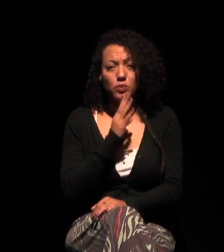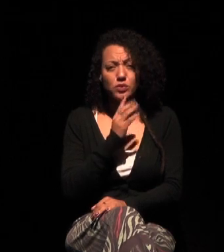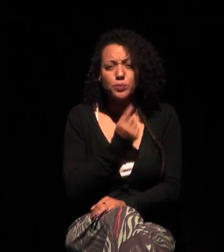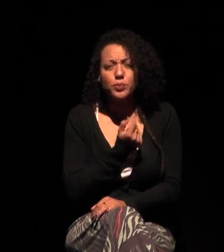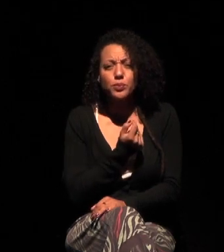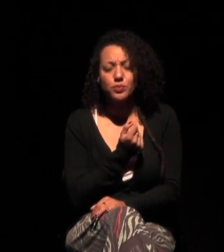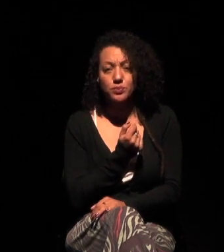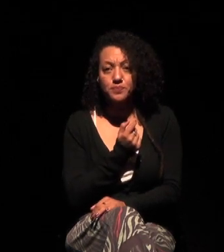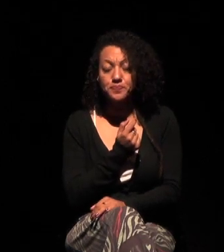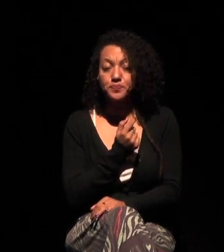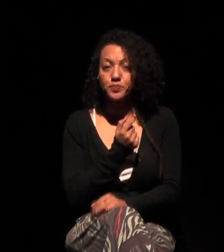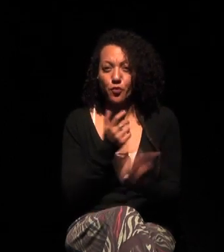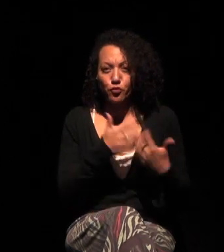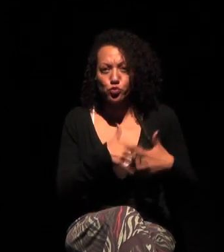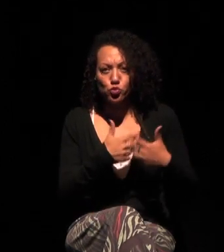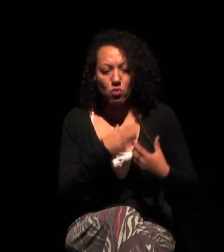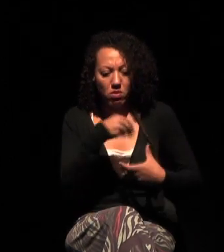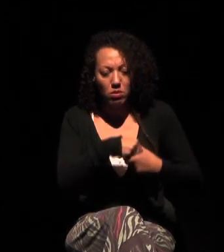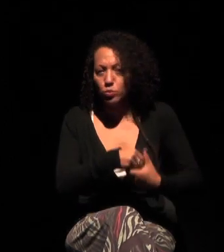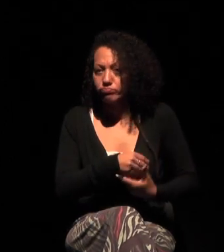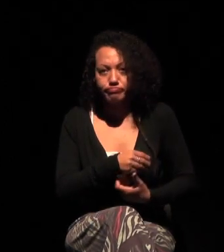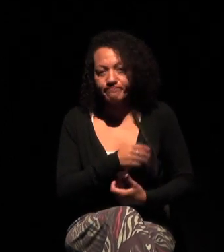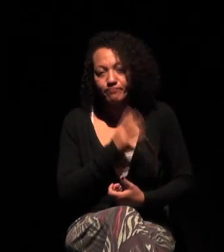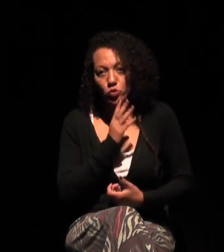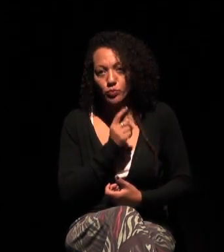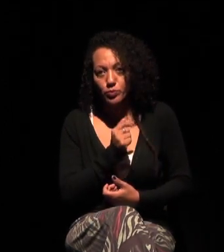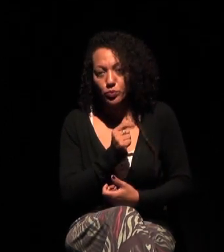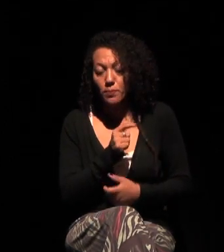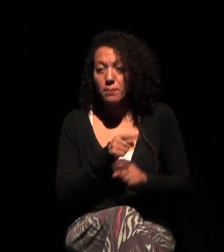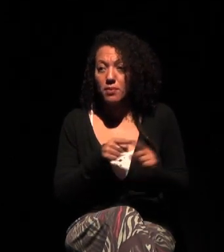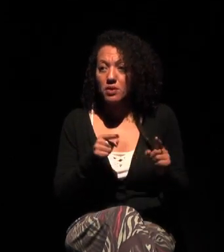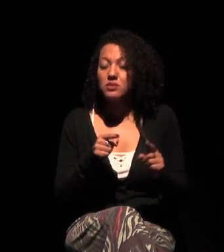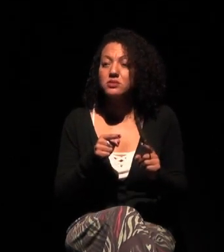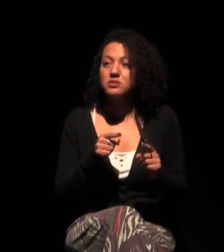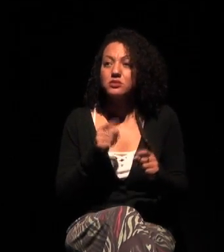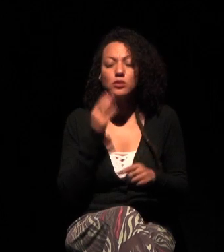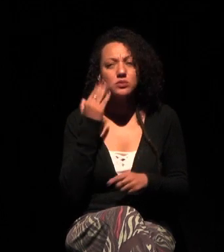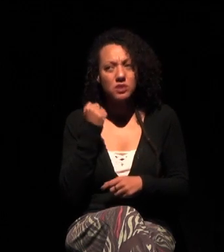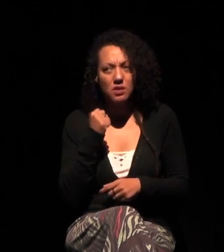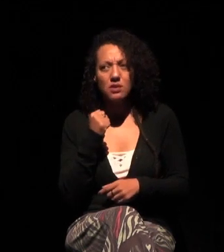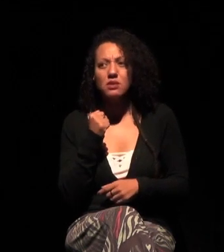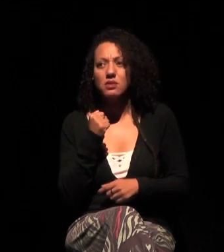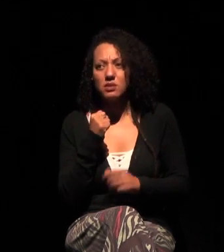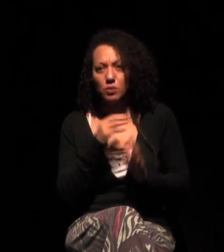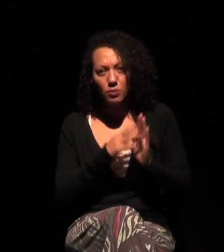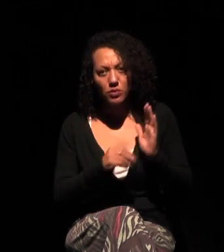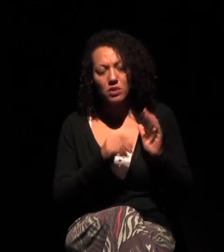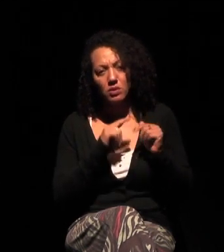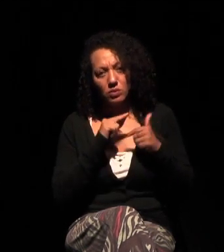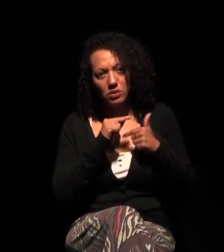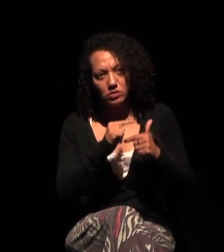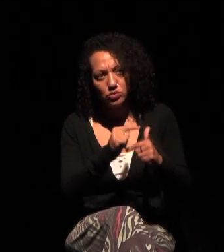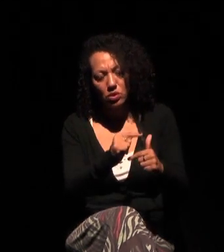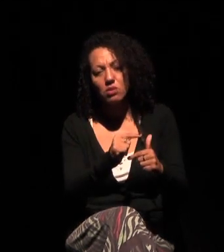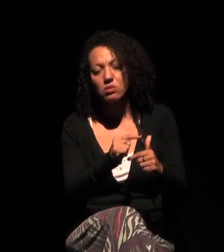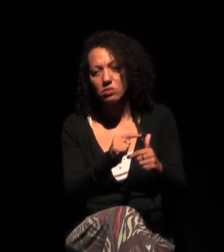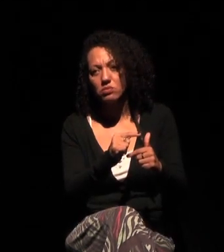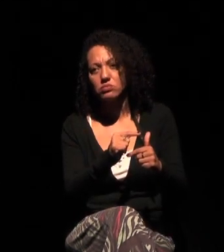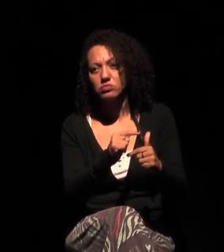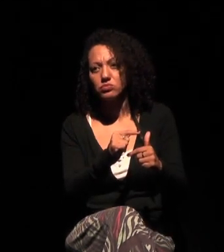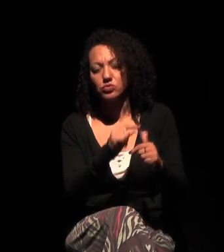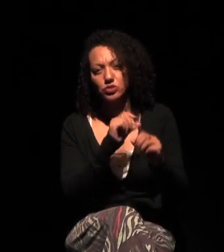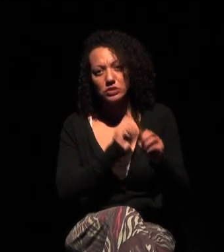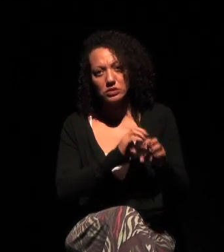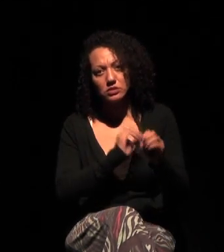mas é mesmo reconhecendo a pertinência do modelo tradicional de